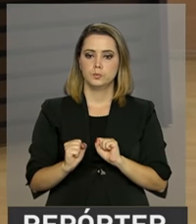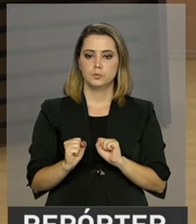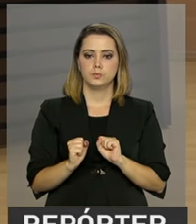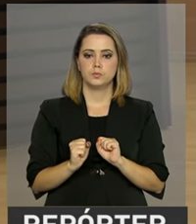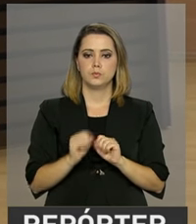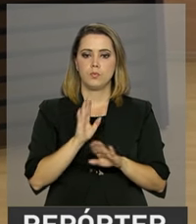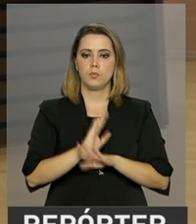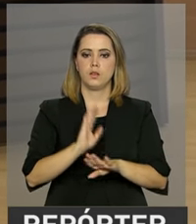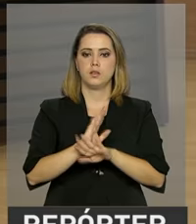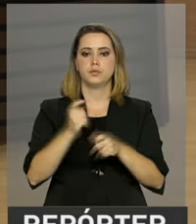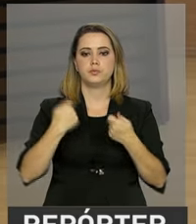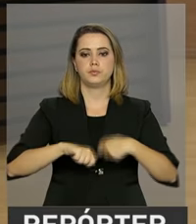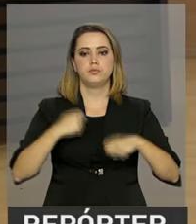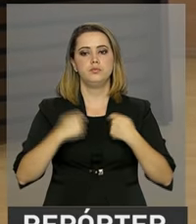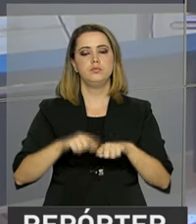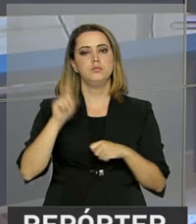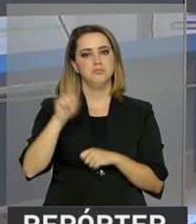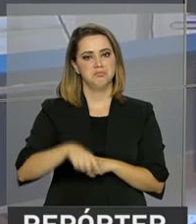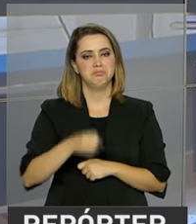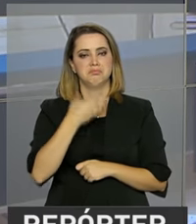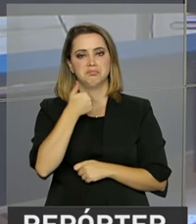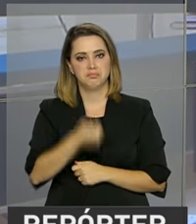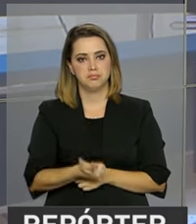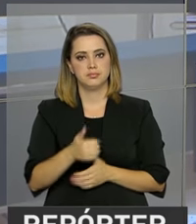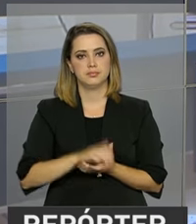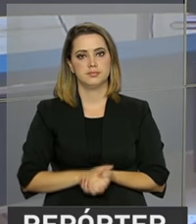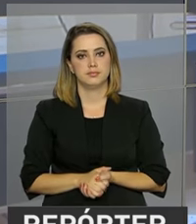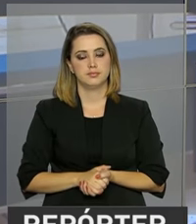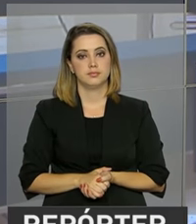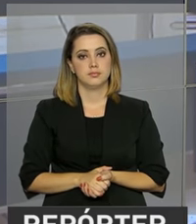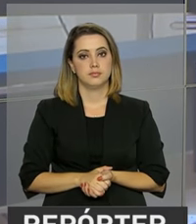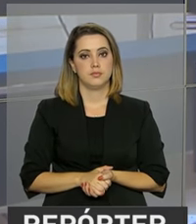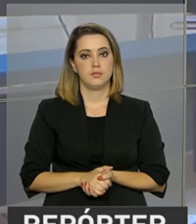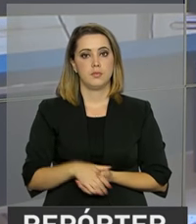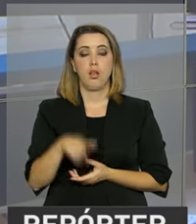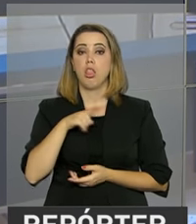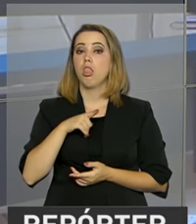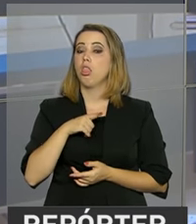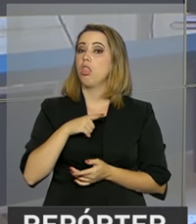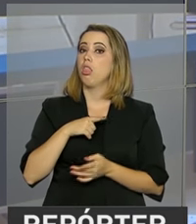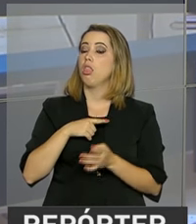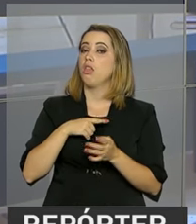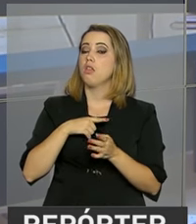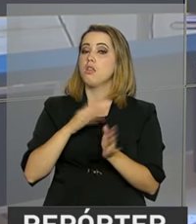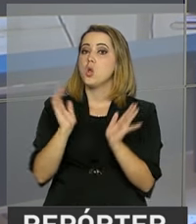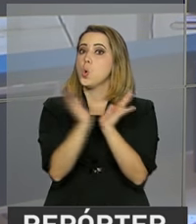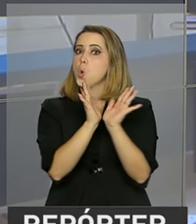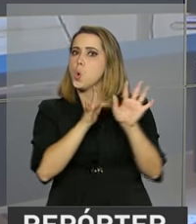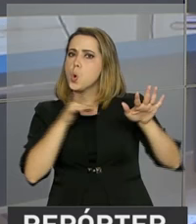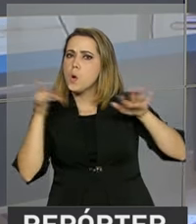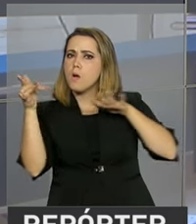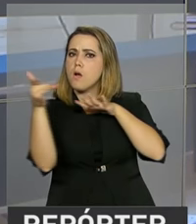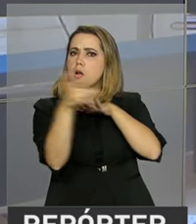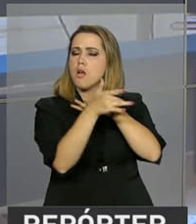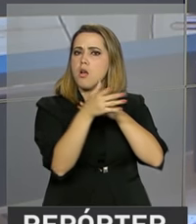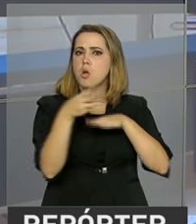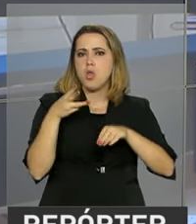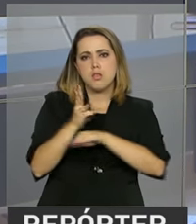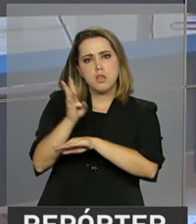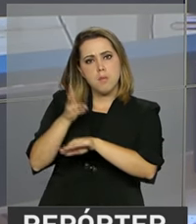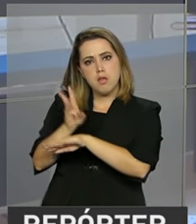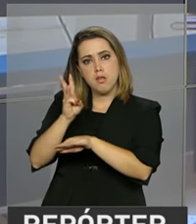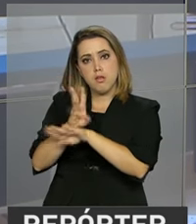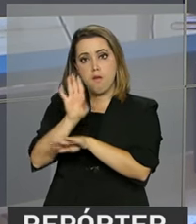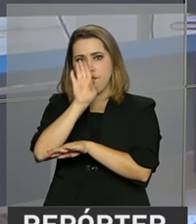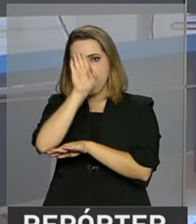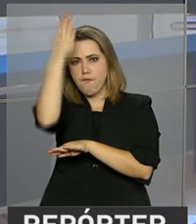poder nos ajudar quando precisar é ótimo. Tem circulado nas redes sociais e grupos de WhatsApp informações